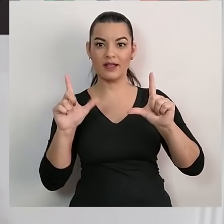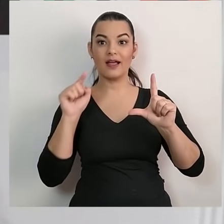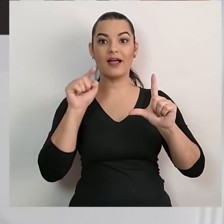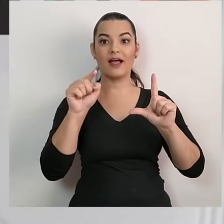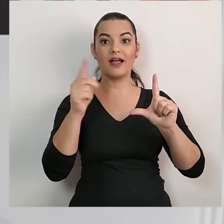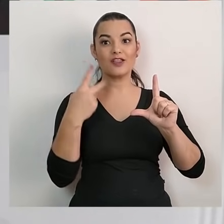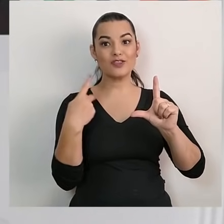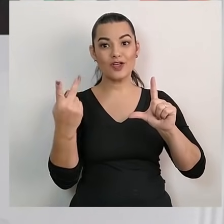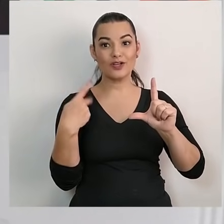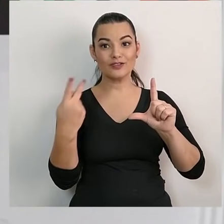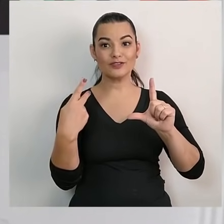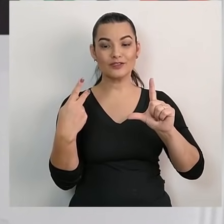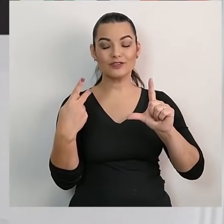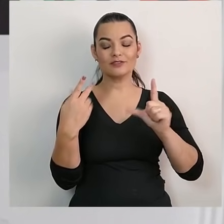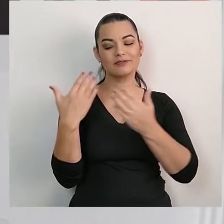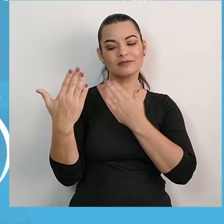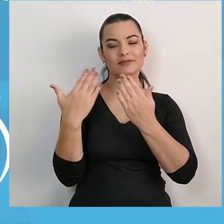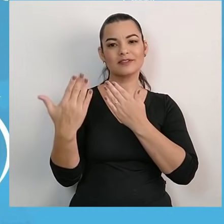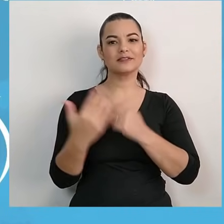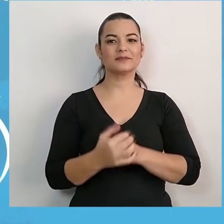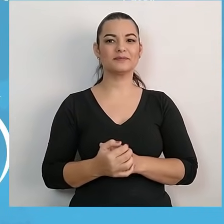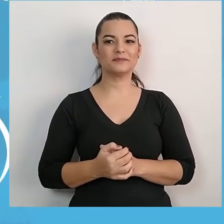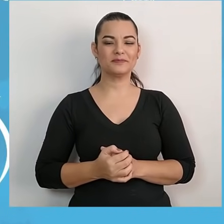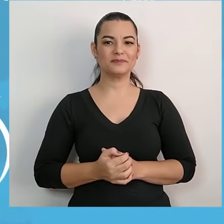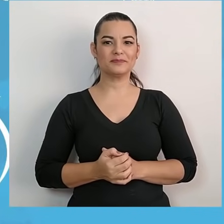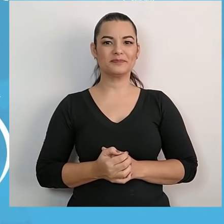analisar cada pedacinho desse gráfico.